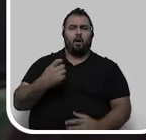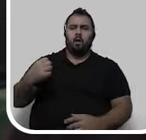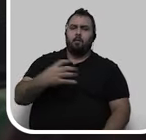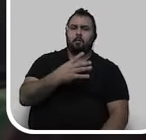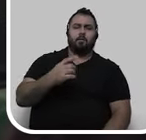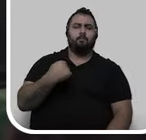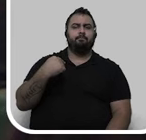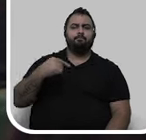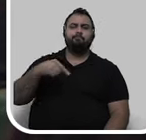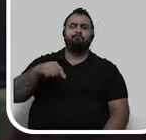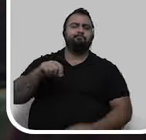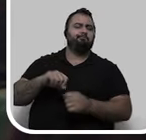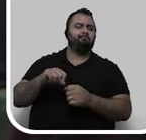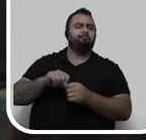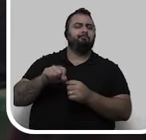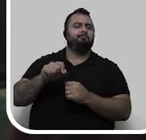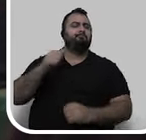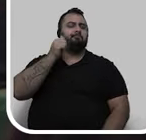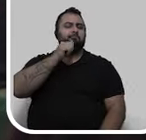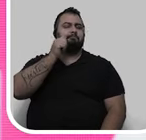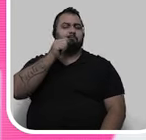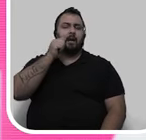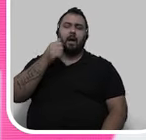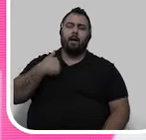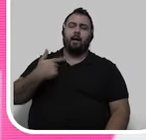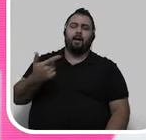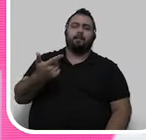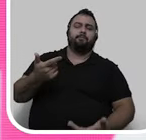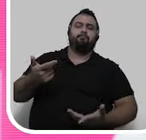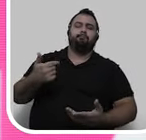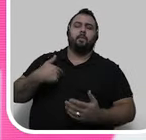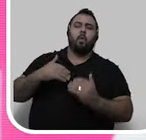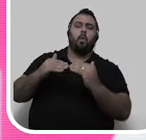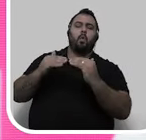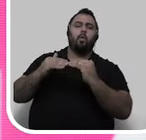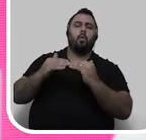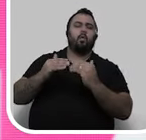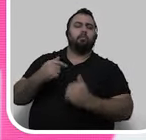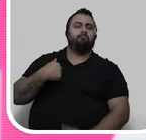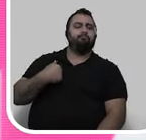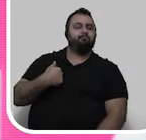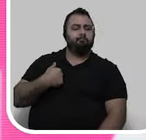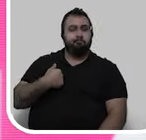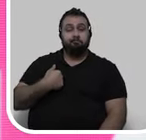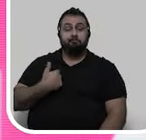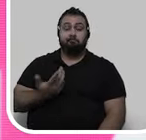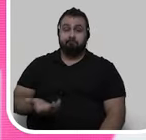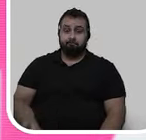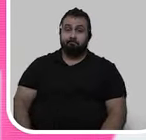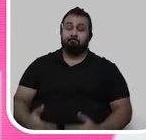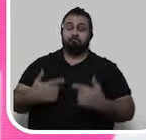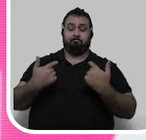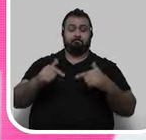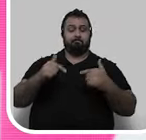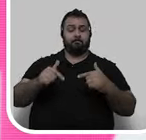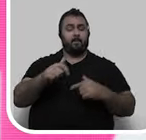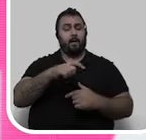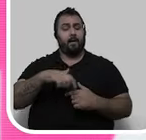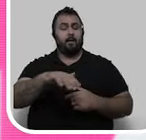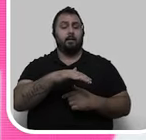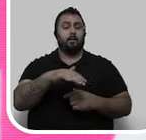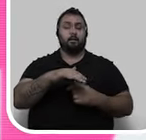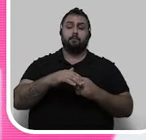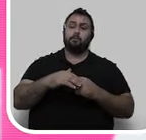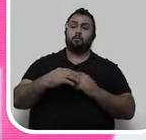comigo. É uma área que importa muito. Trabalhar na linha de frente de defesa das